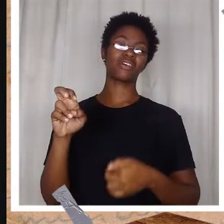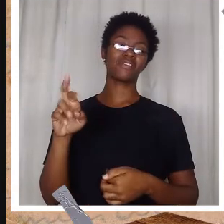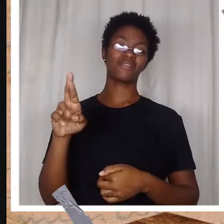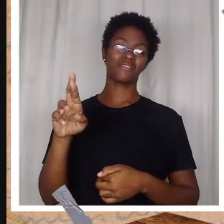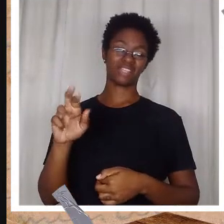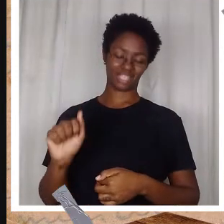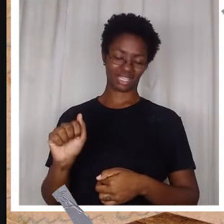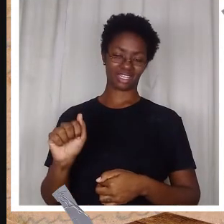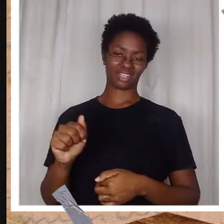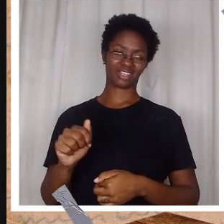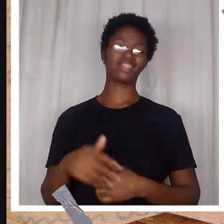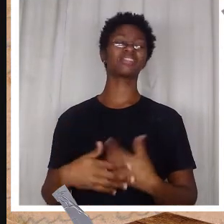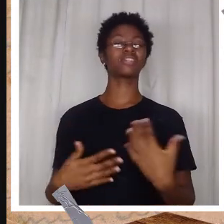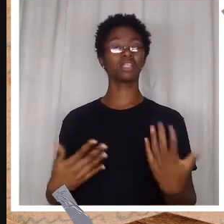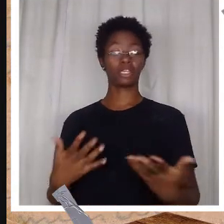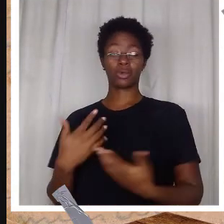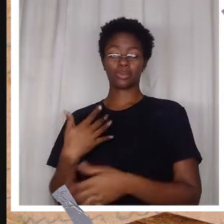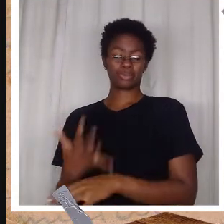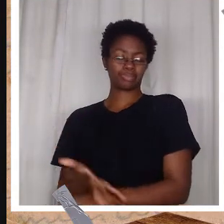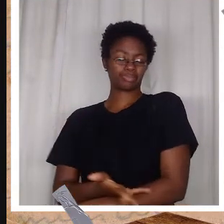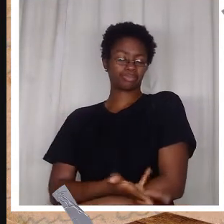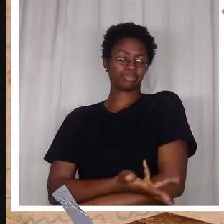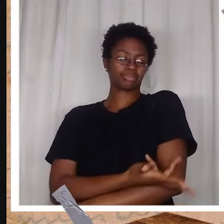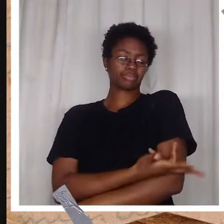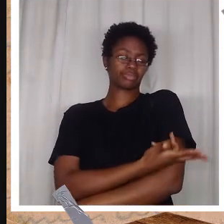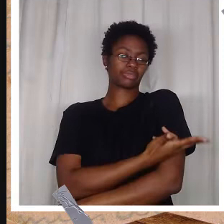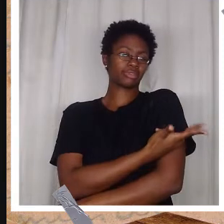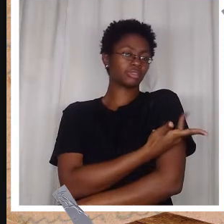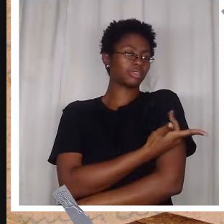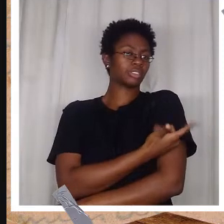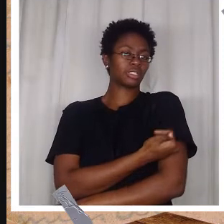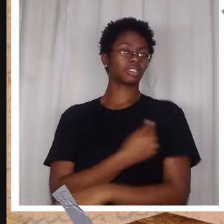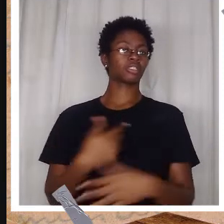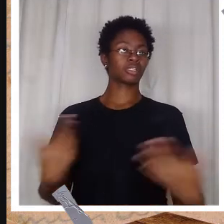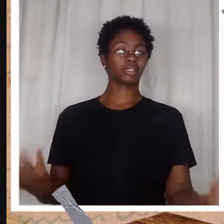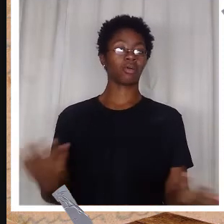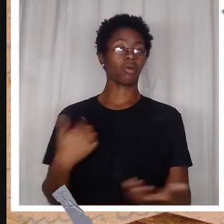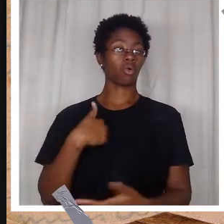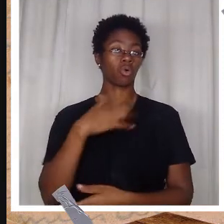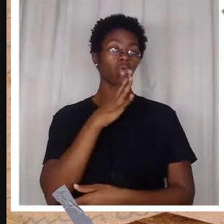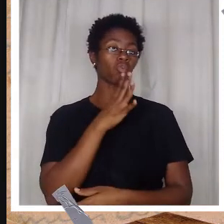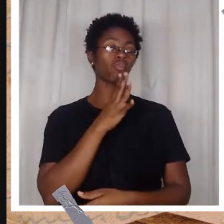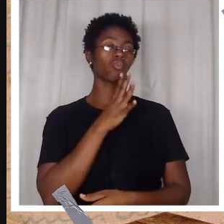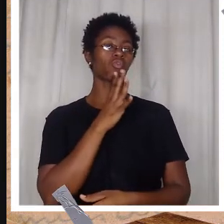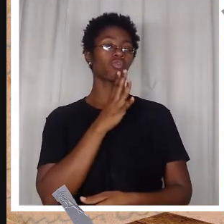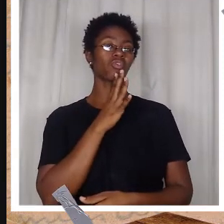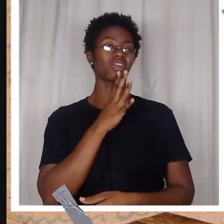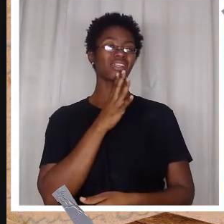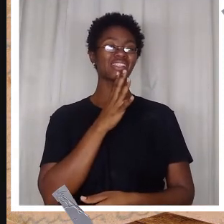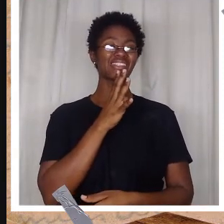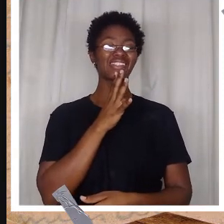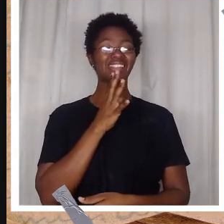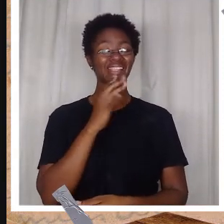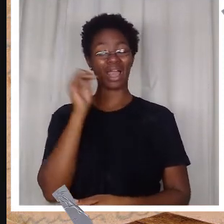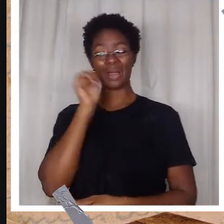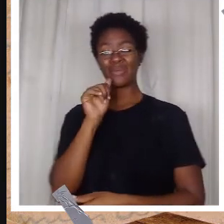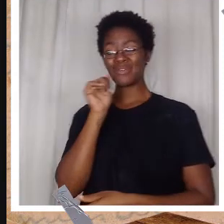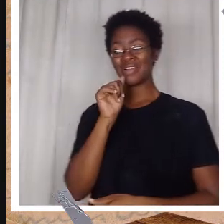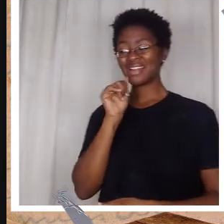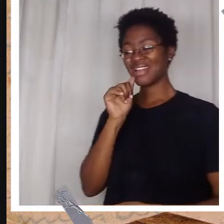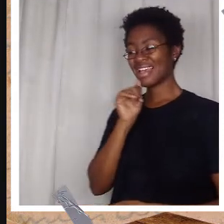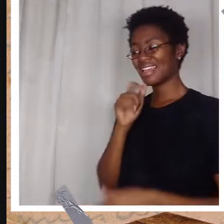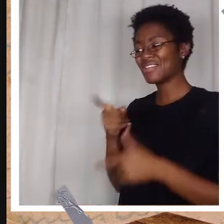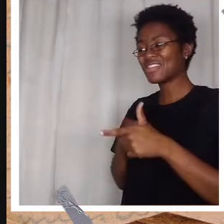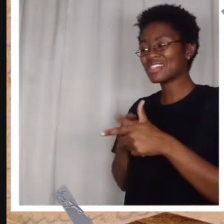E a gente ficou muito comovido, né? E eu, então, finalmente conheci a dona dos sapatinhos. Falar com